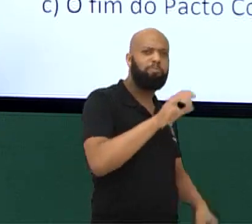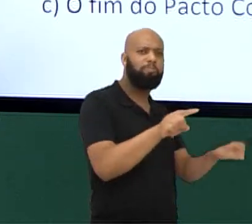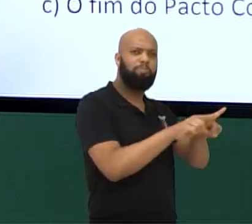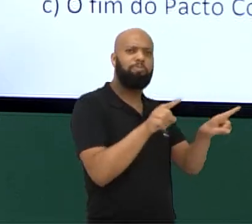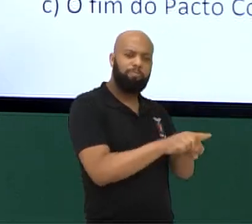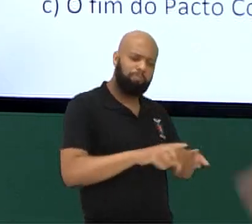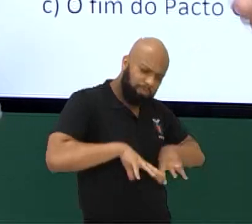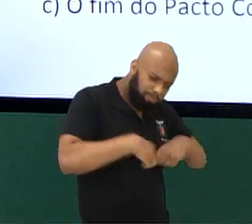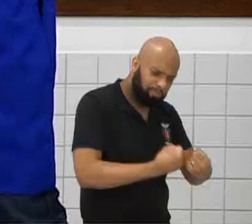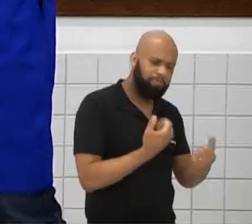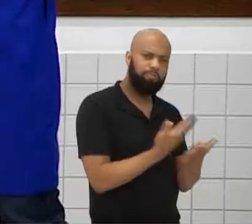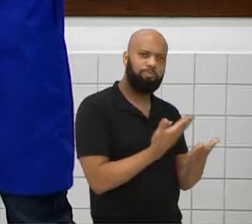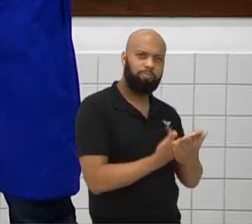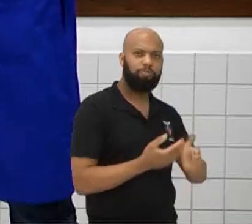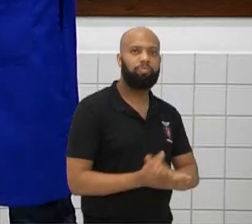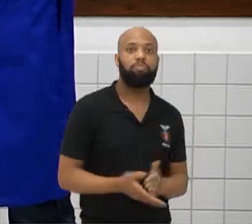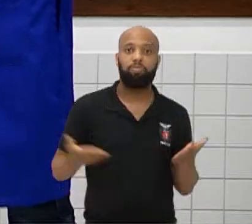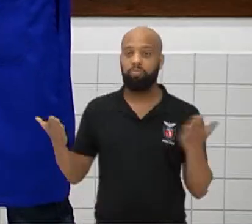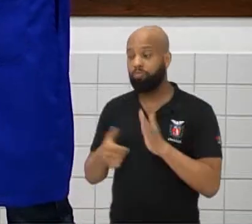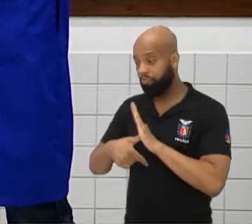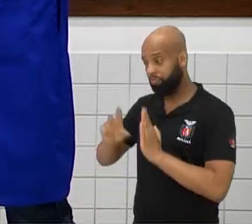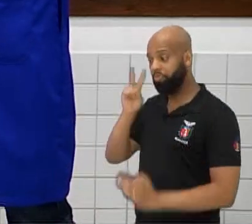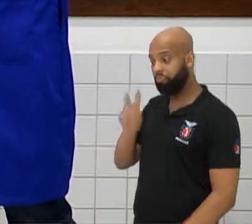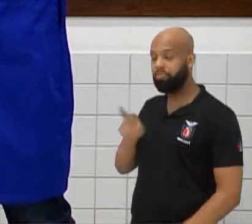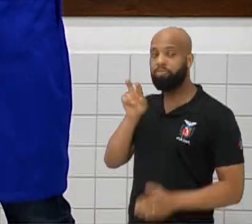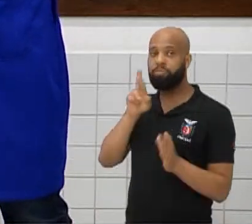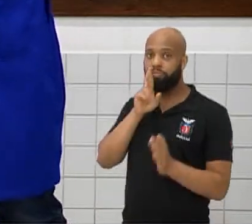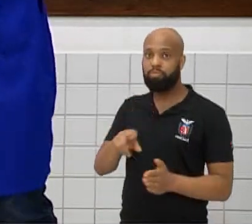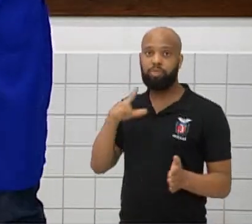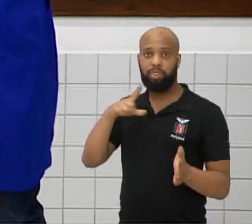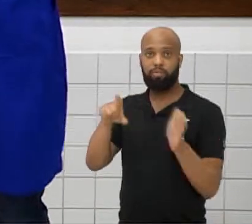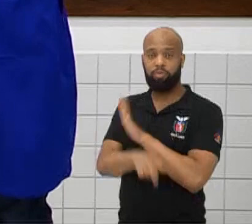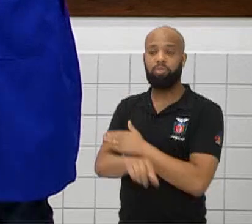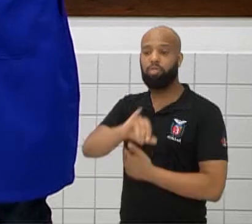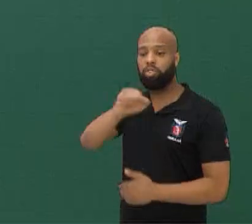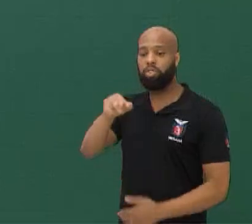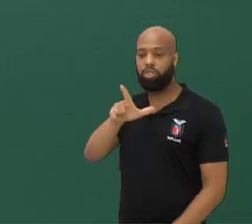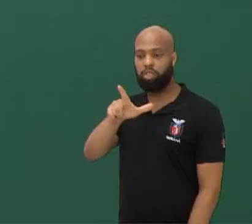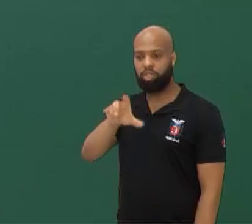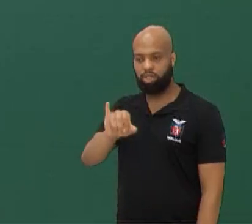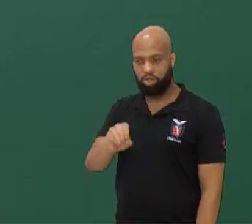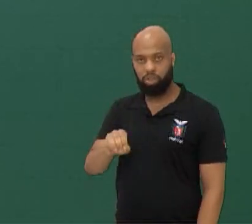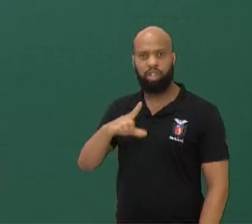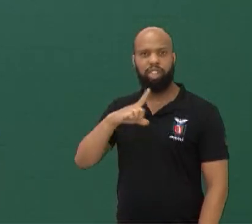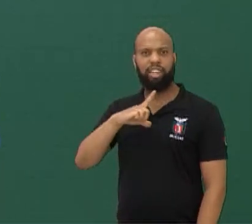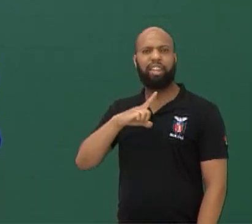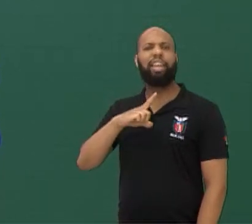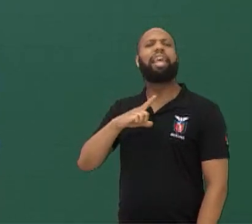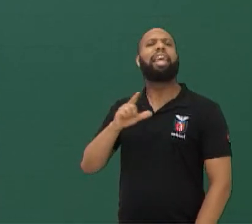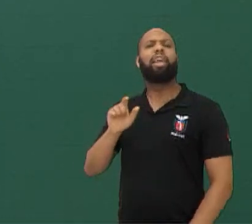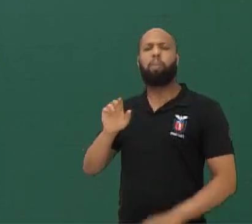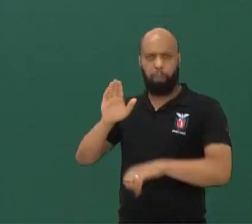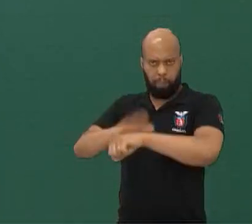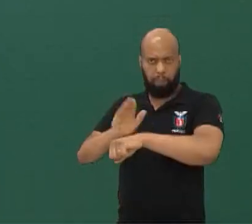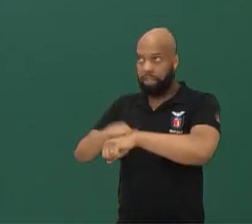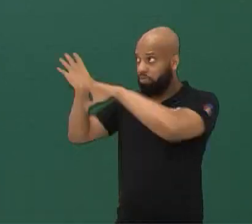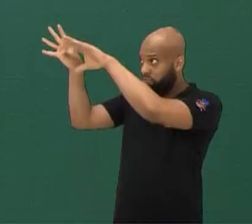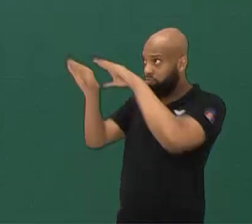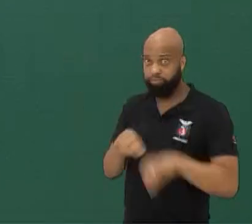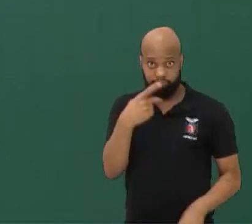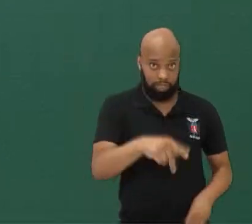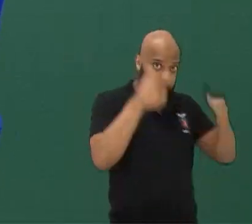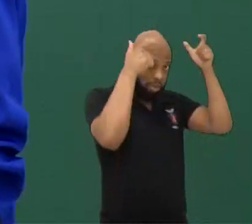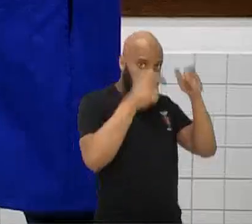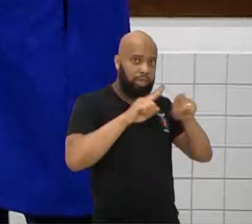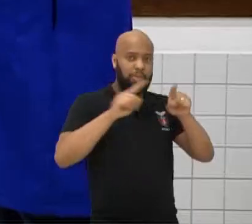continue aplicado. Rapidinho, antes de só vir a resposta, uma pergunta aqui do Júlio. Quem ficou governando Portugal quando a família real estava